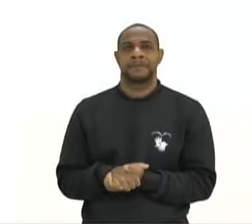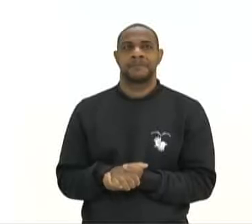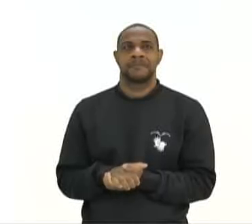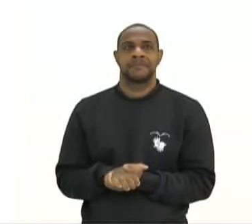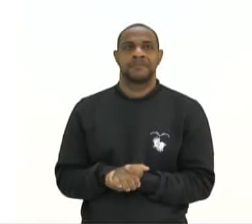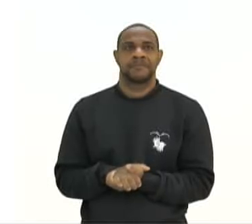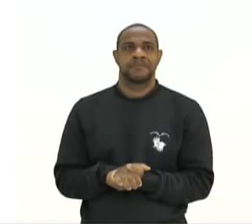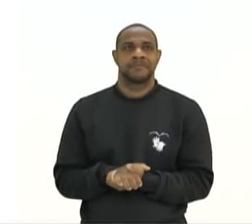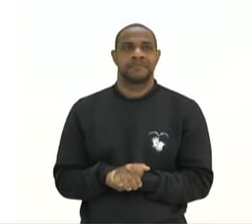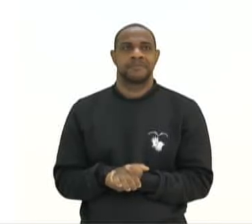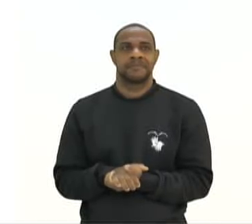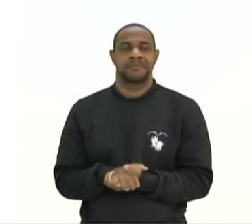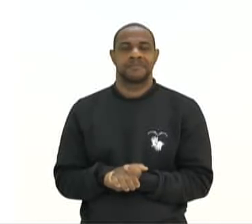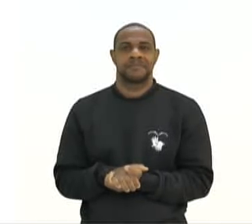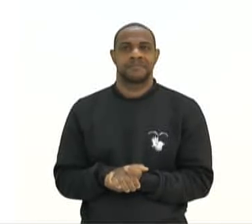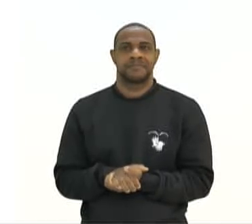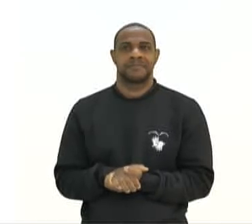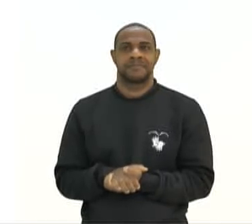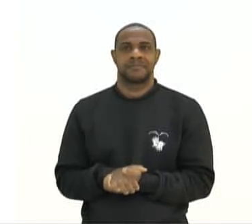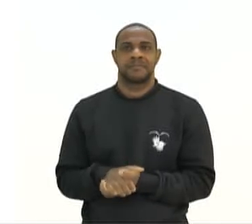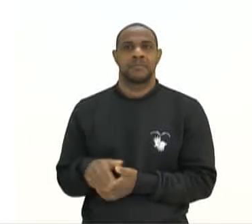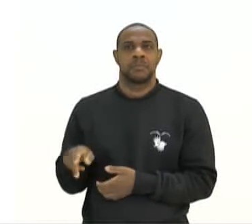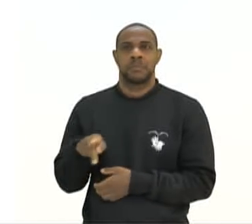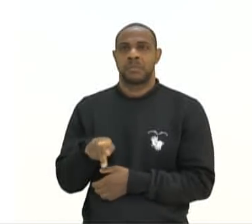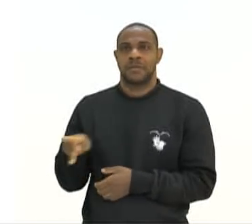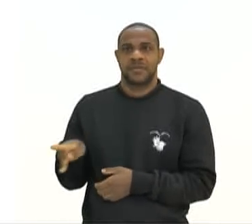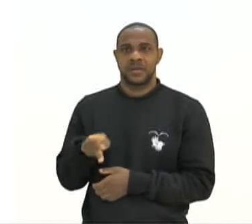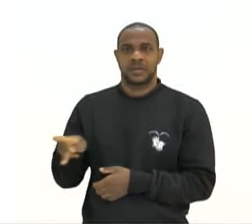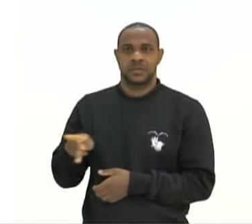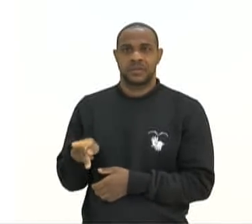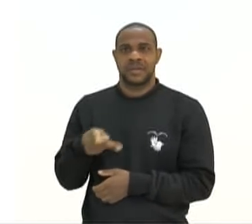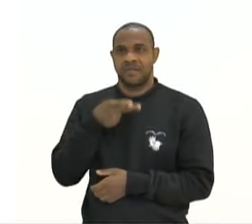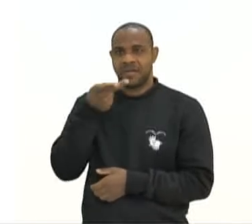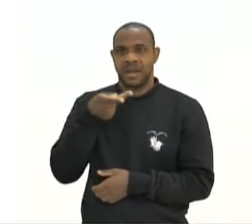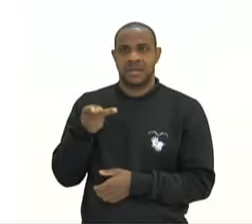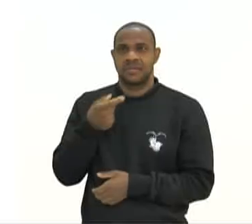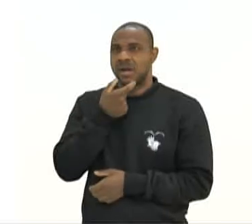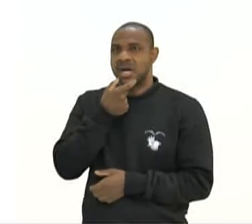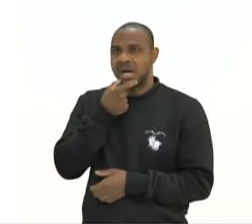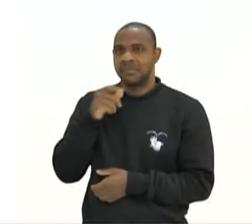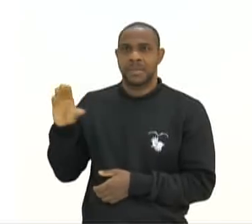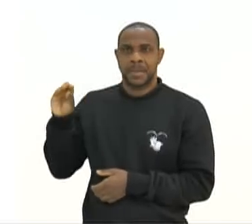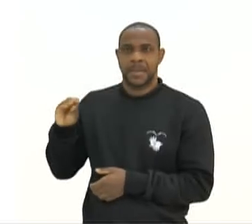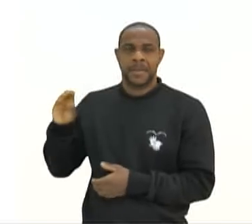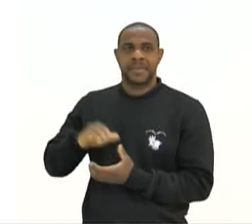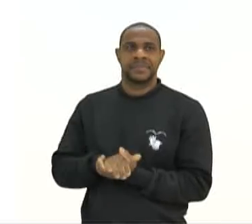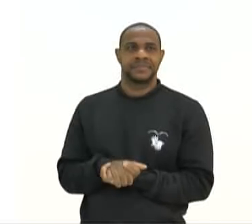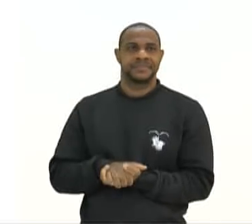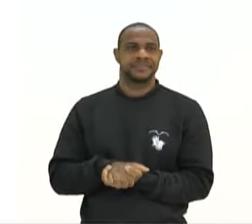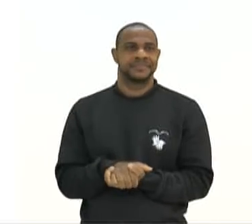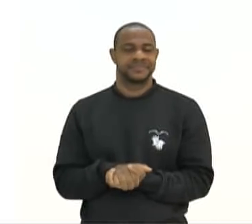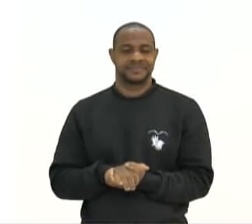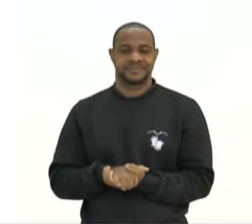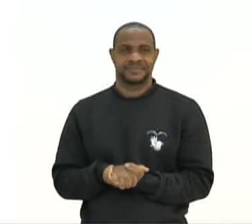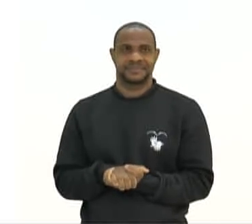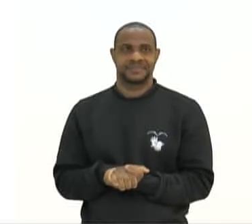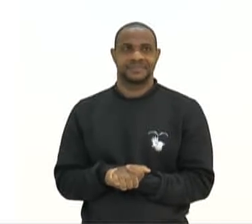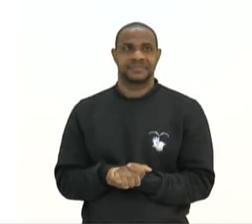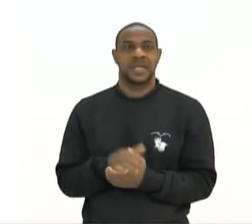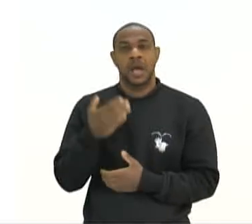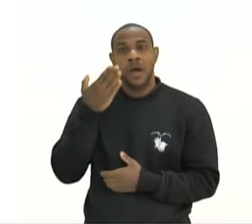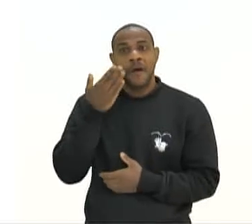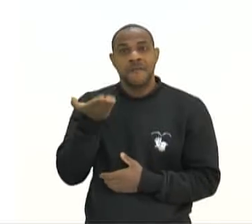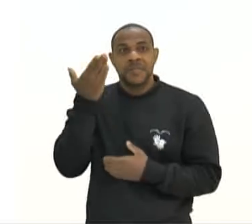Martin Luther King Jr. was a civil rights leader and people remember what he did each year on his birthday. Observando a